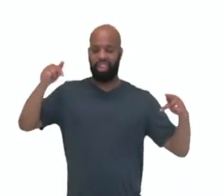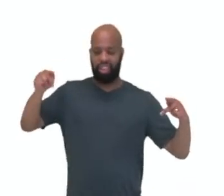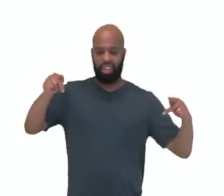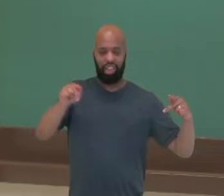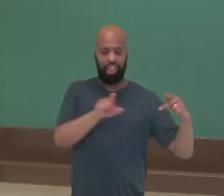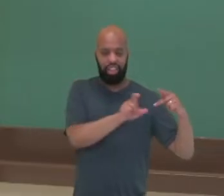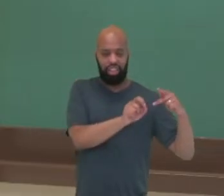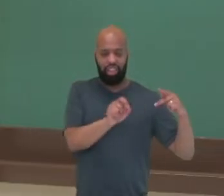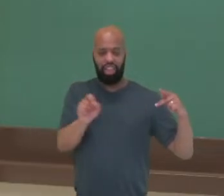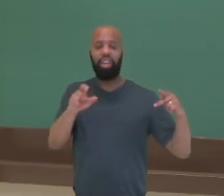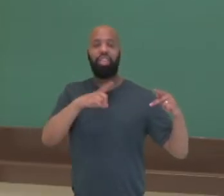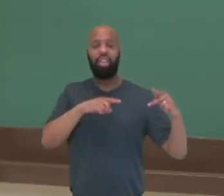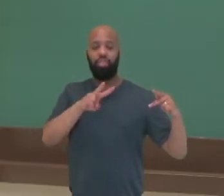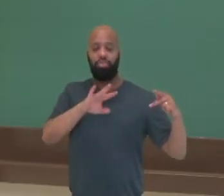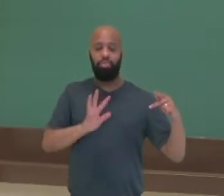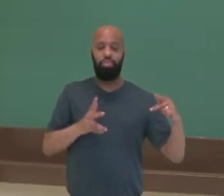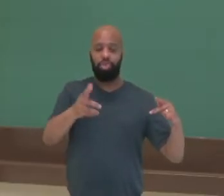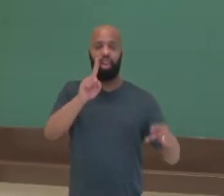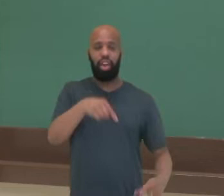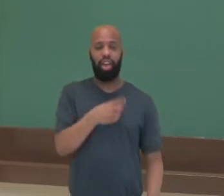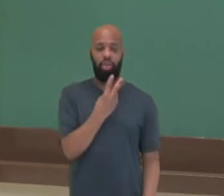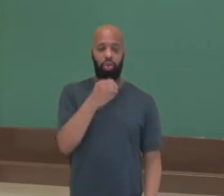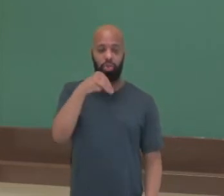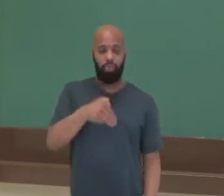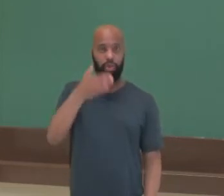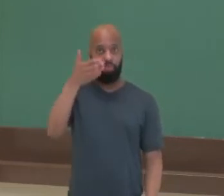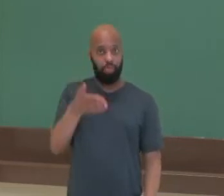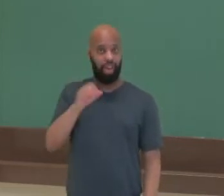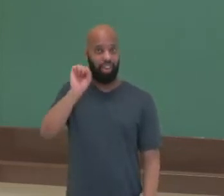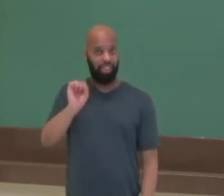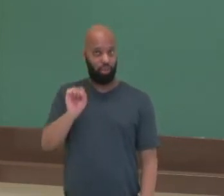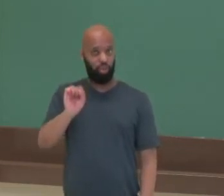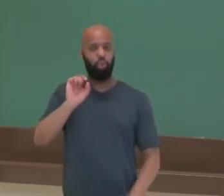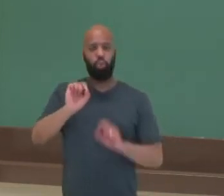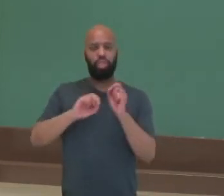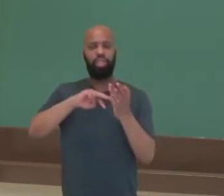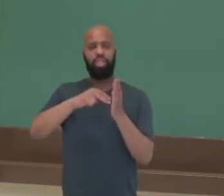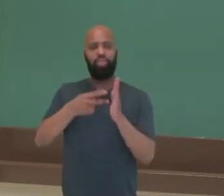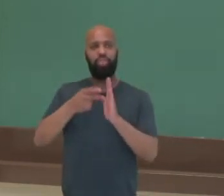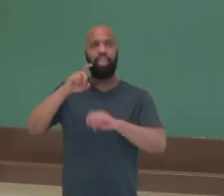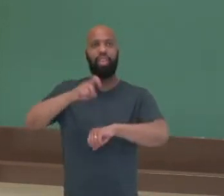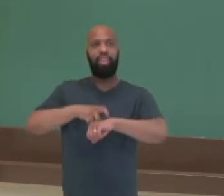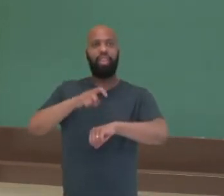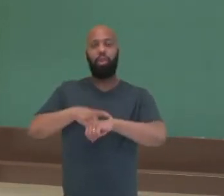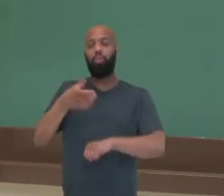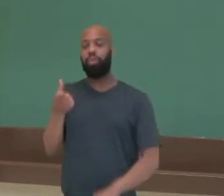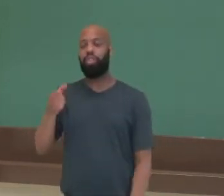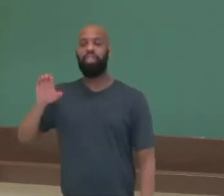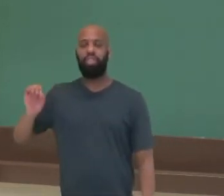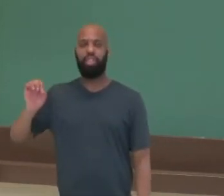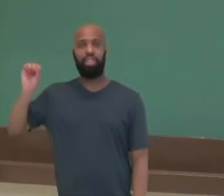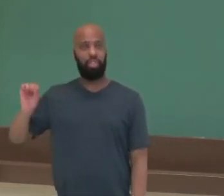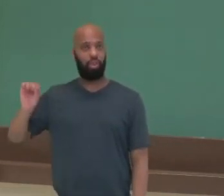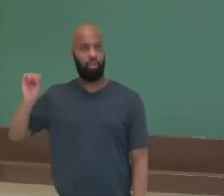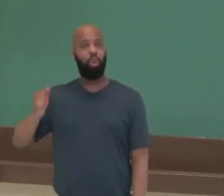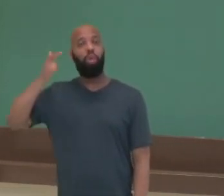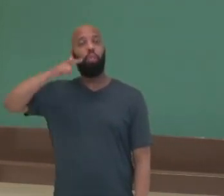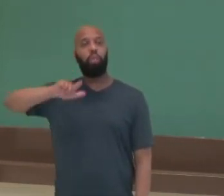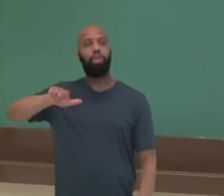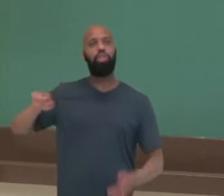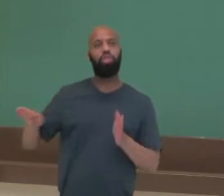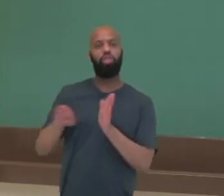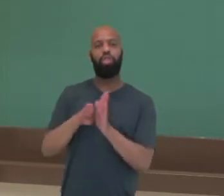desloca a uma velocidade de 2 metros por segundo, ela leva um tempo de 60 segundos